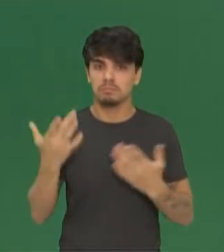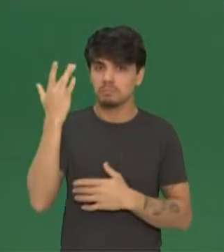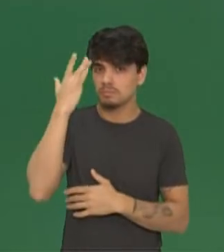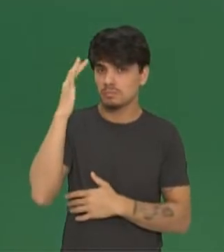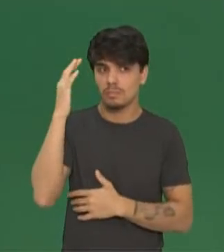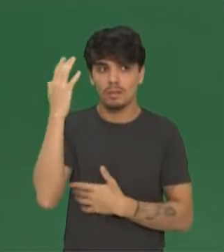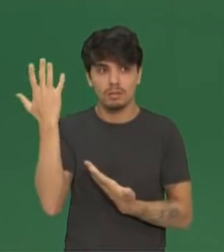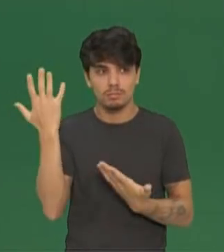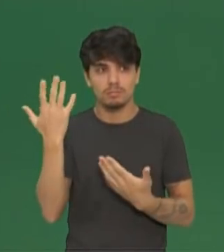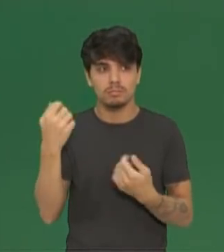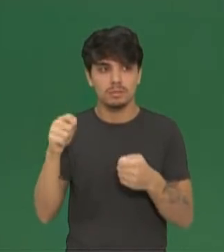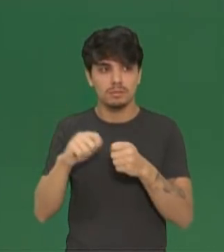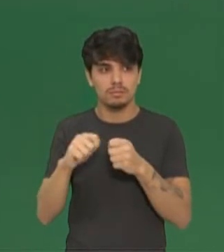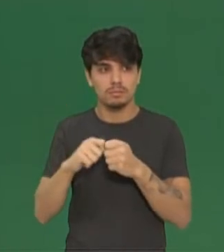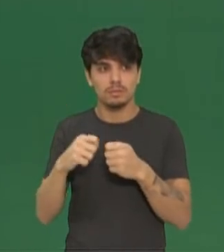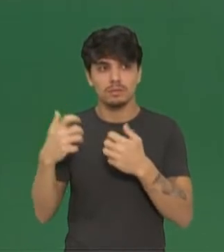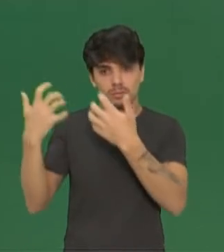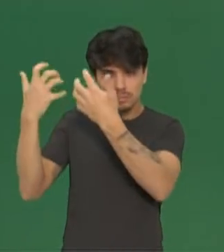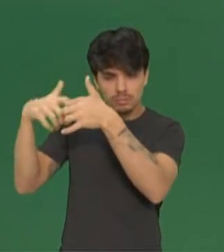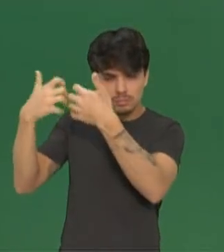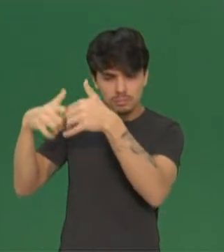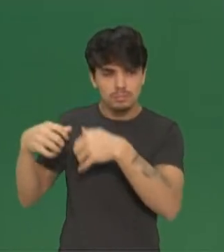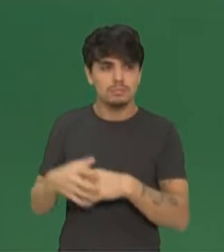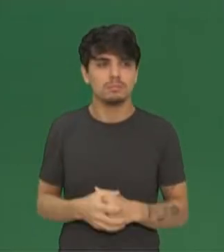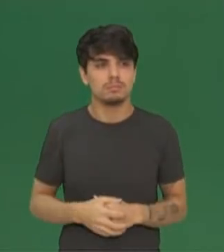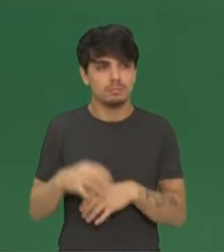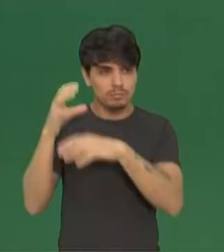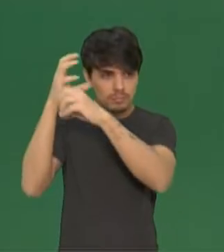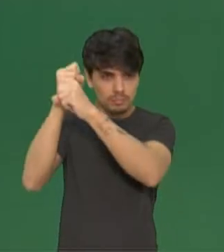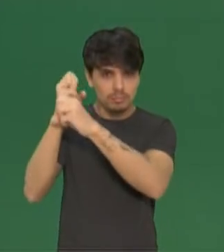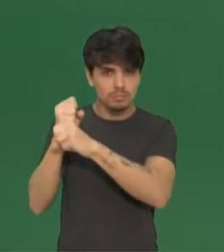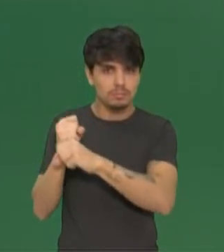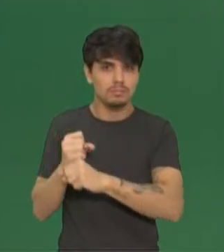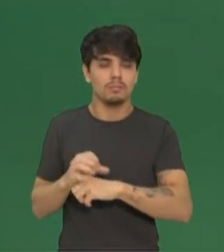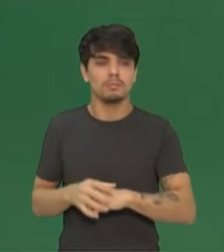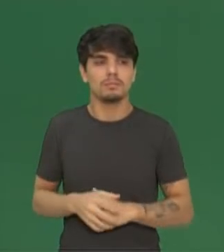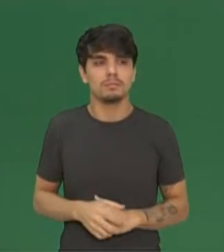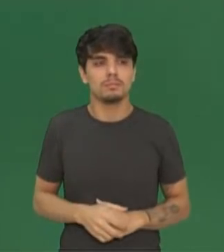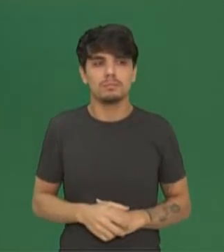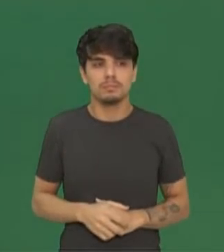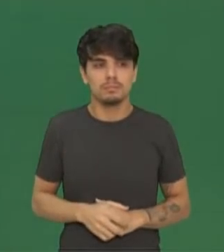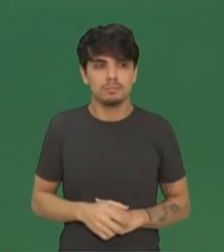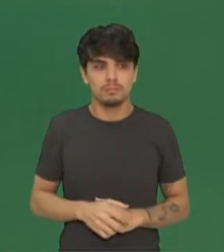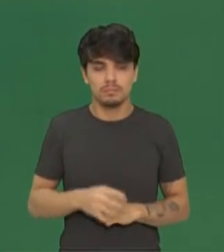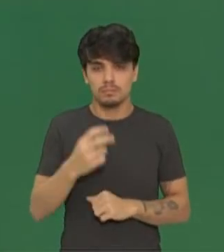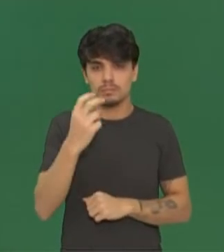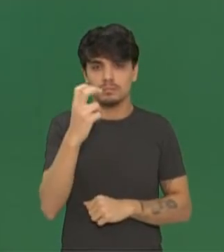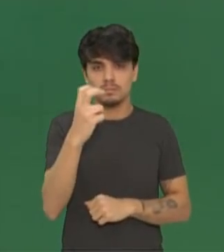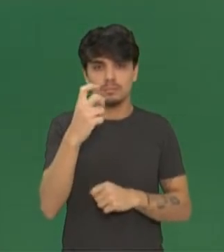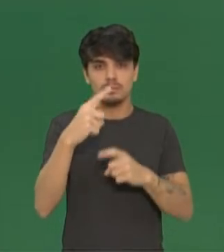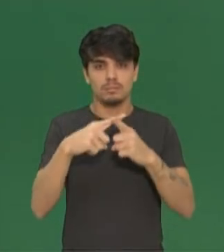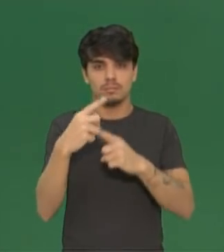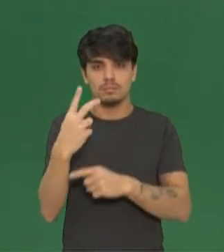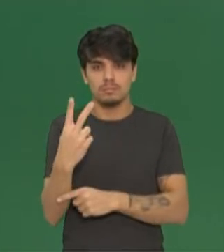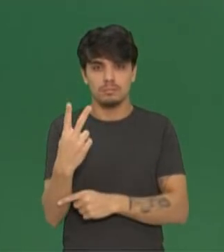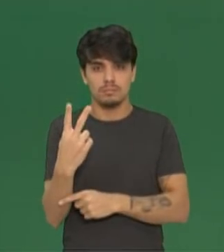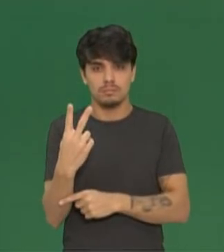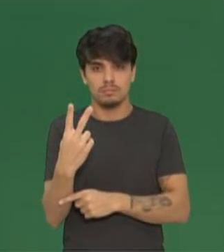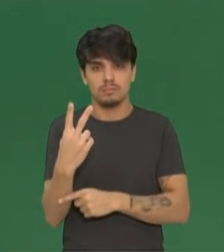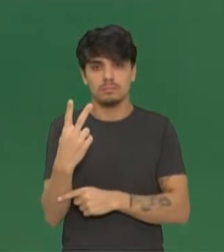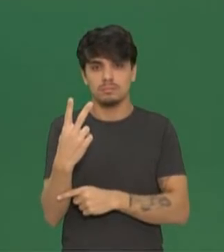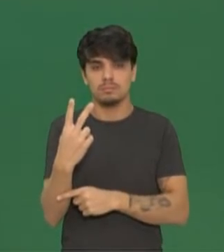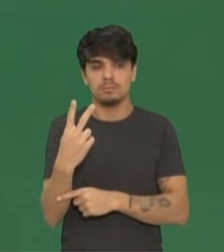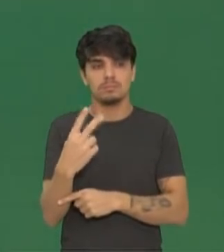cabeça. Então, vamos lá. Vamos fazer aqui do ladinho. 5 vezes 32. 5 vezes 2 dá 10. Vai